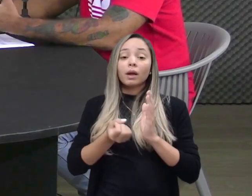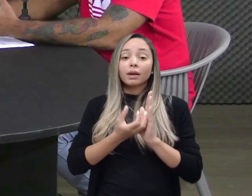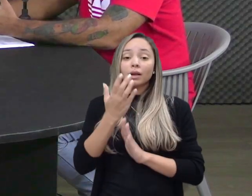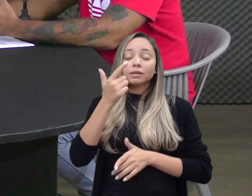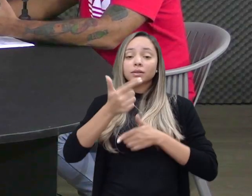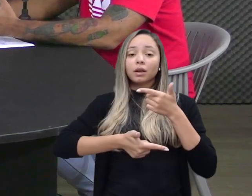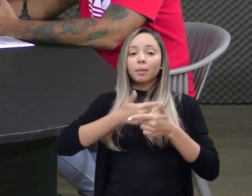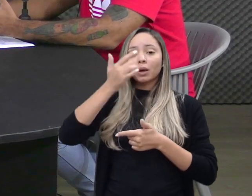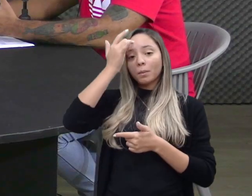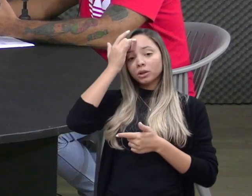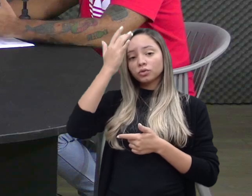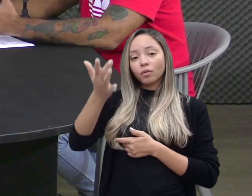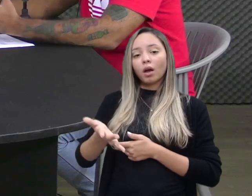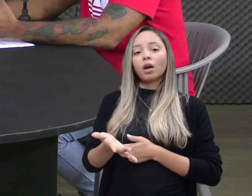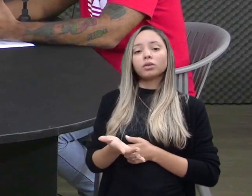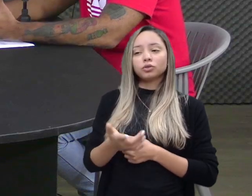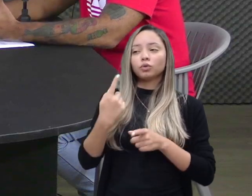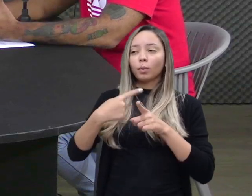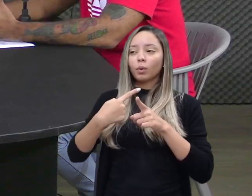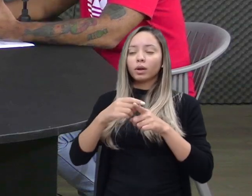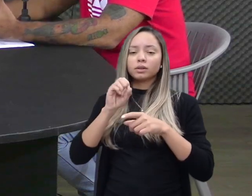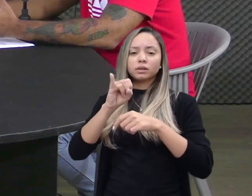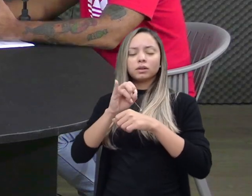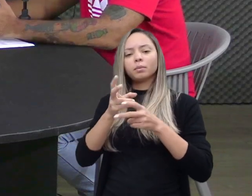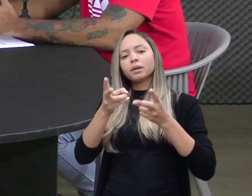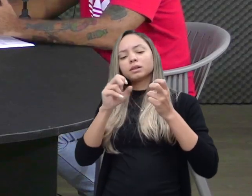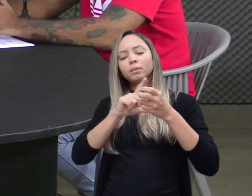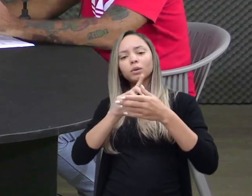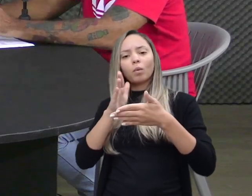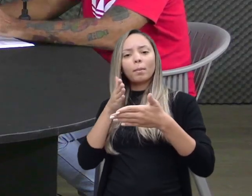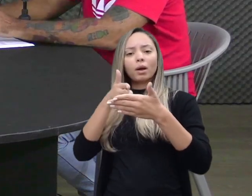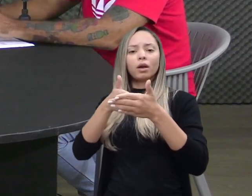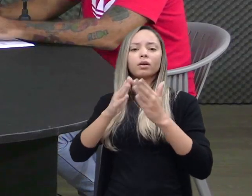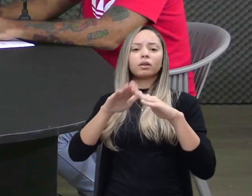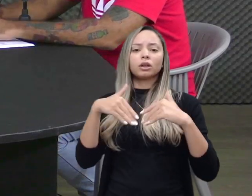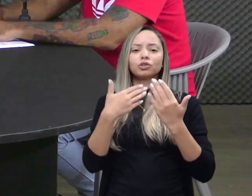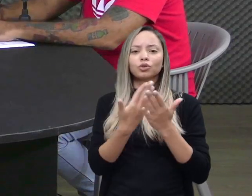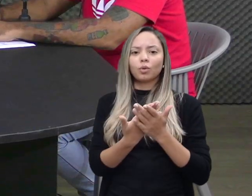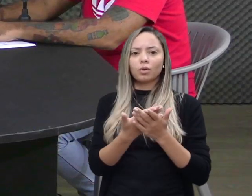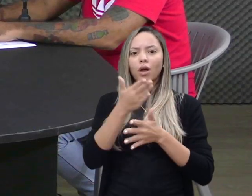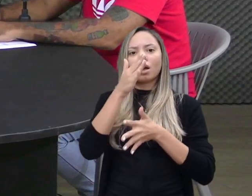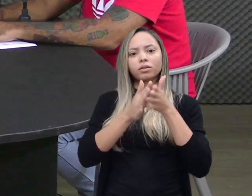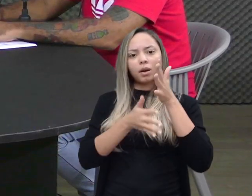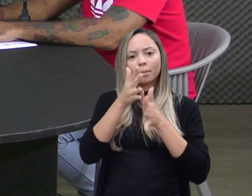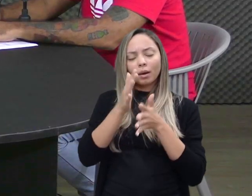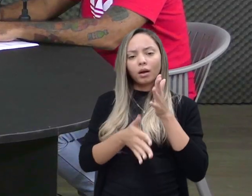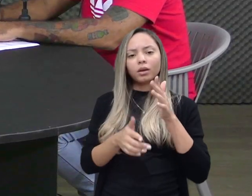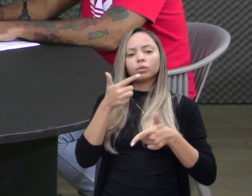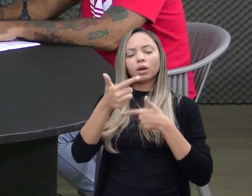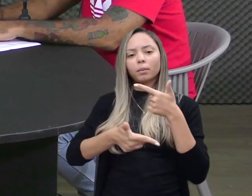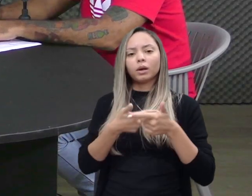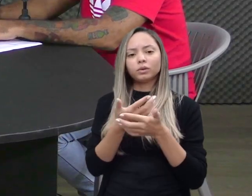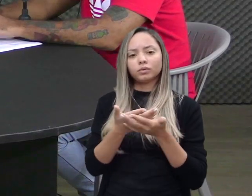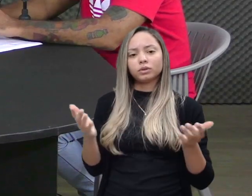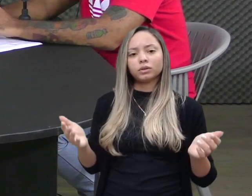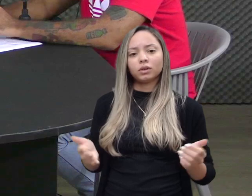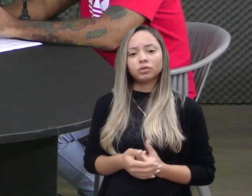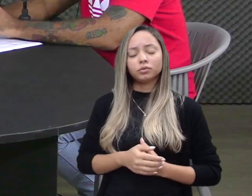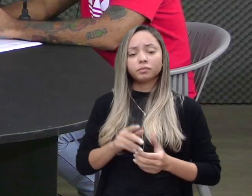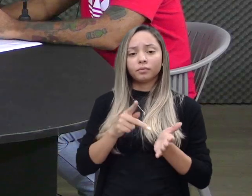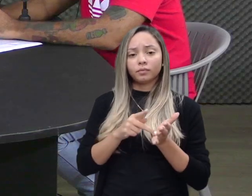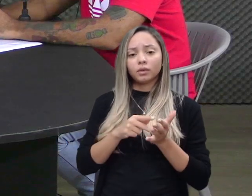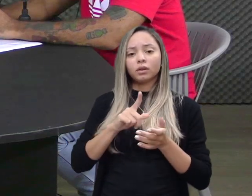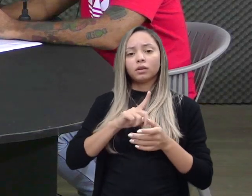mais fácil mesmo, né? Porque se você encontra uma barreira na escola, metade do trabalho de vocês está desfeito, né? Então, tem das mais